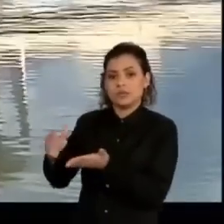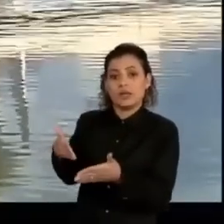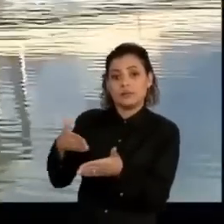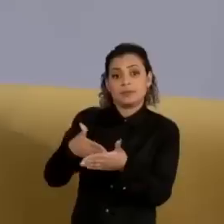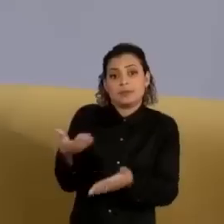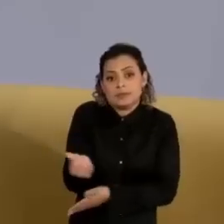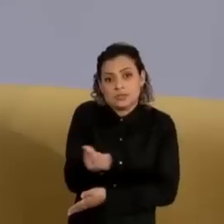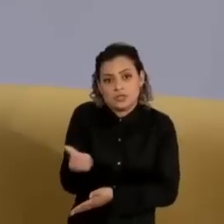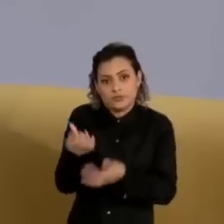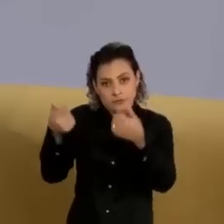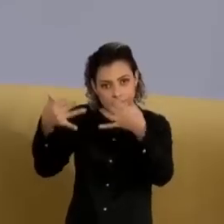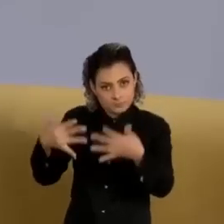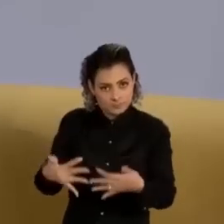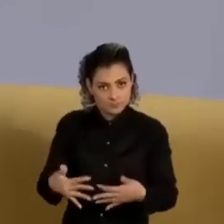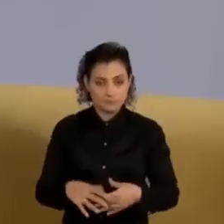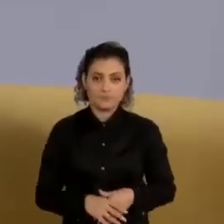sexta-feira.